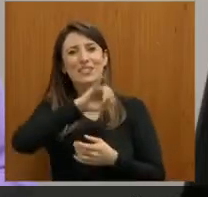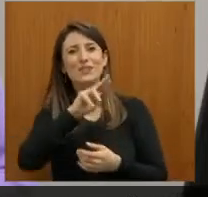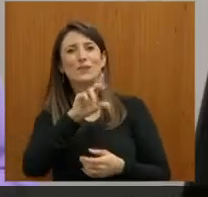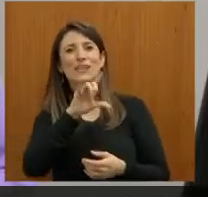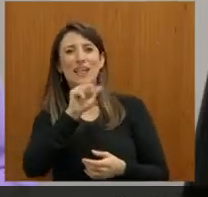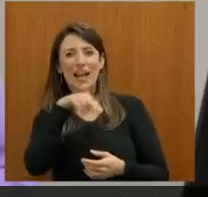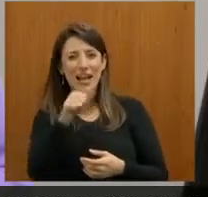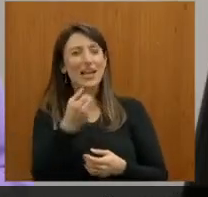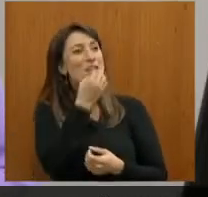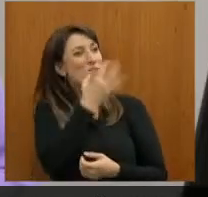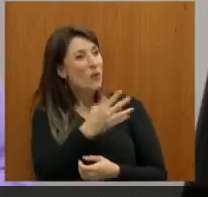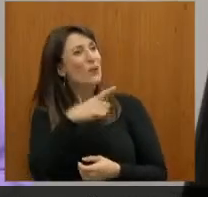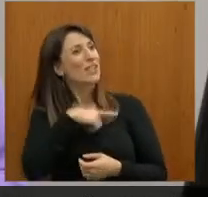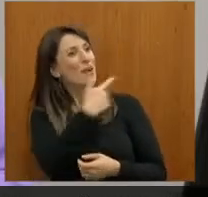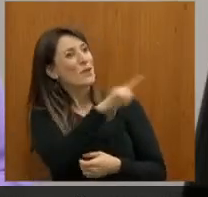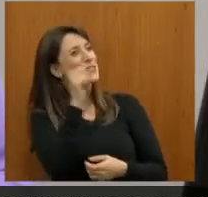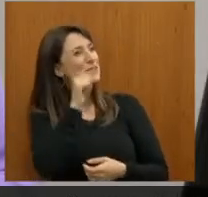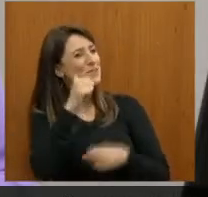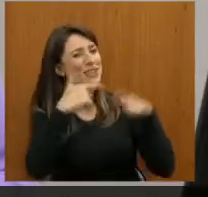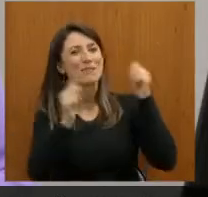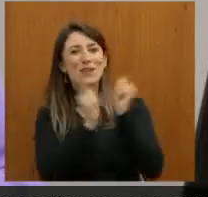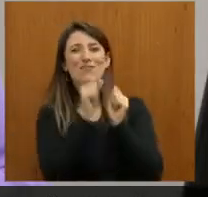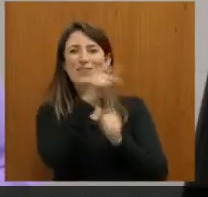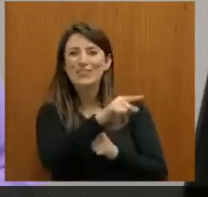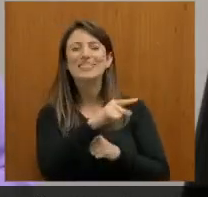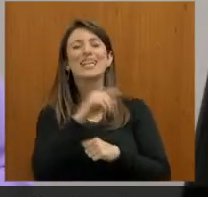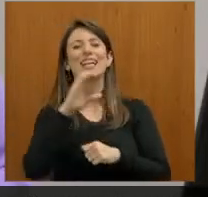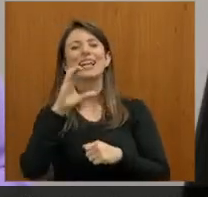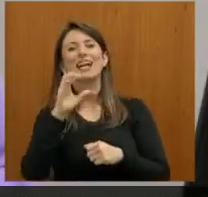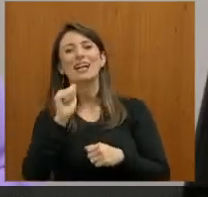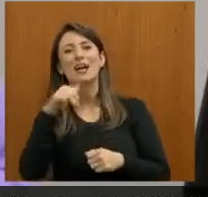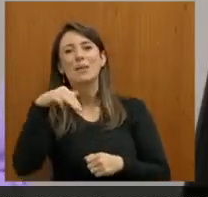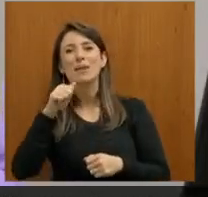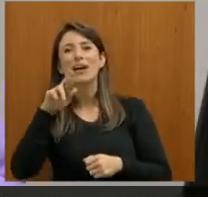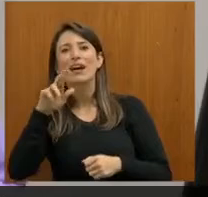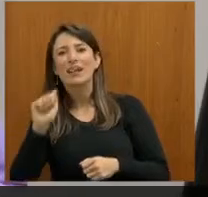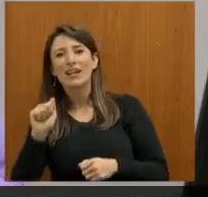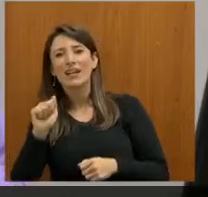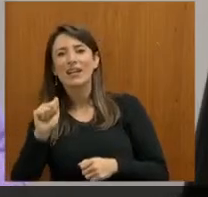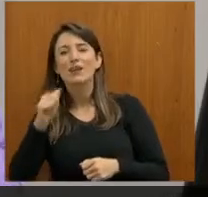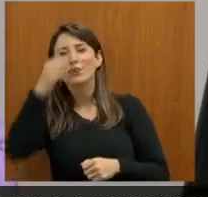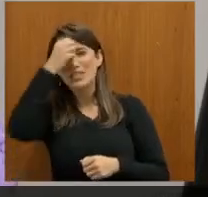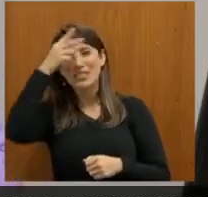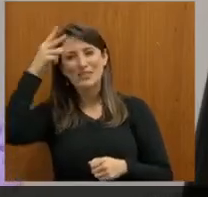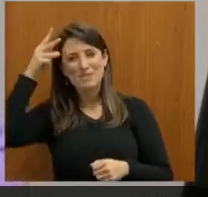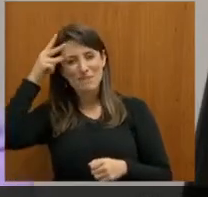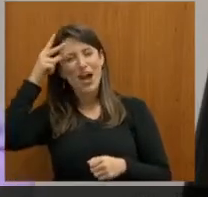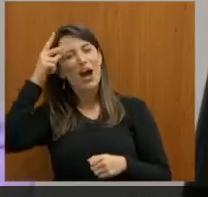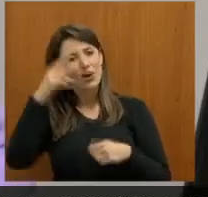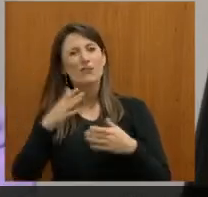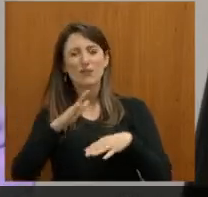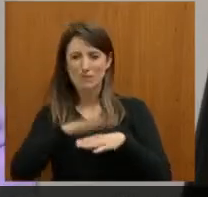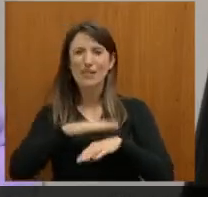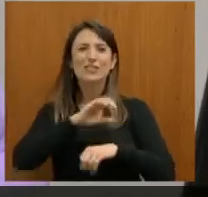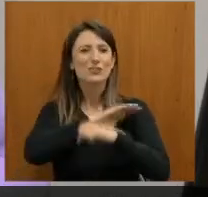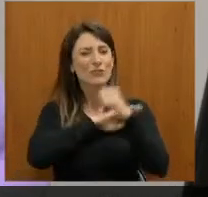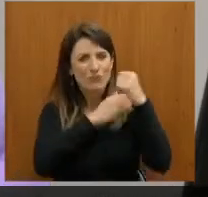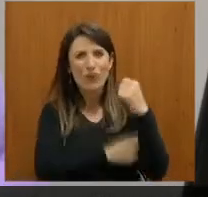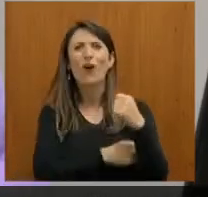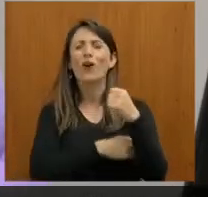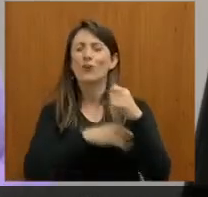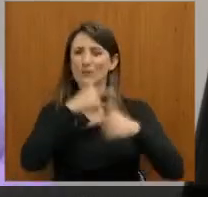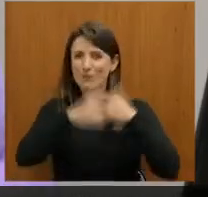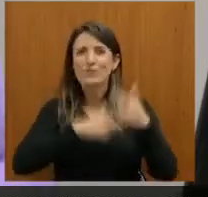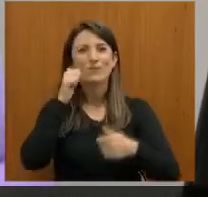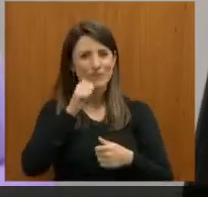tem outras parceiras aí na Câmara Municipal para fortalecer a ação aproveito só a oportunidade de citar